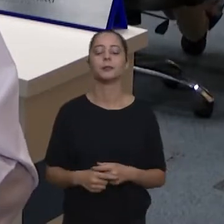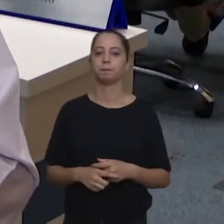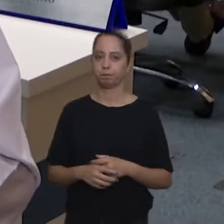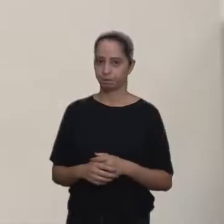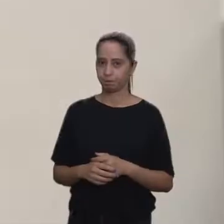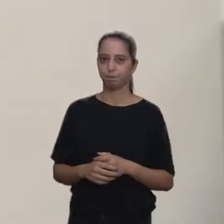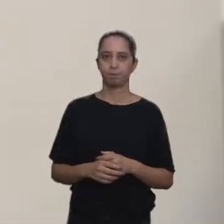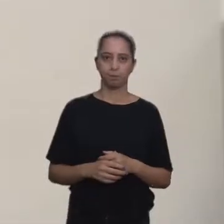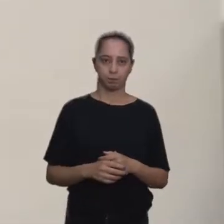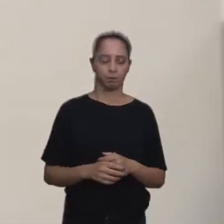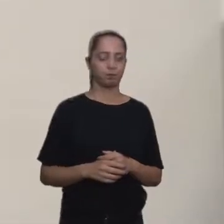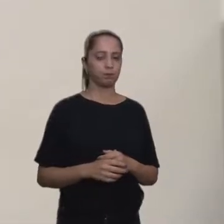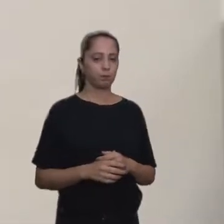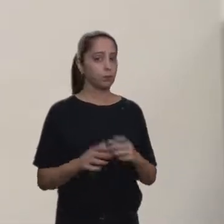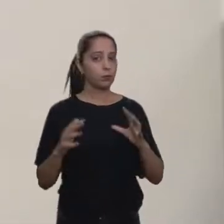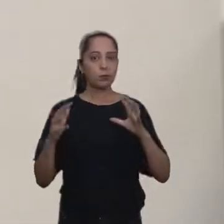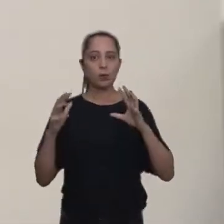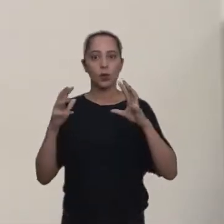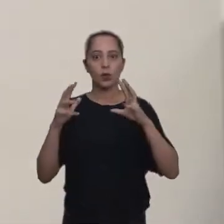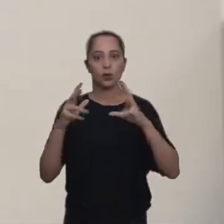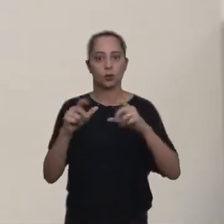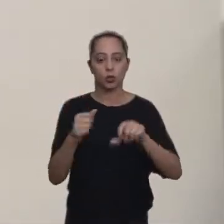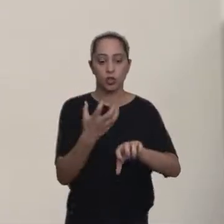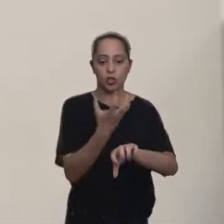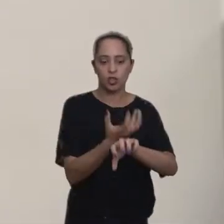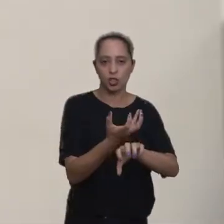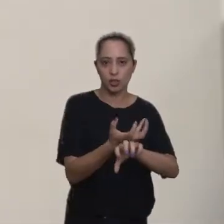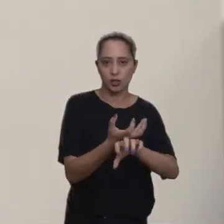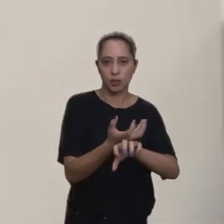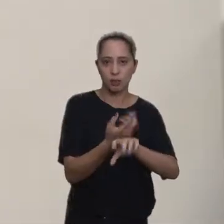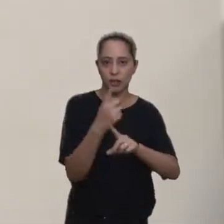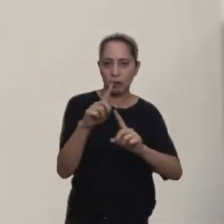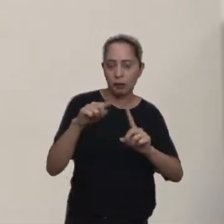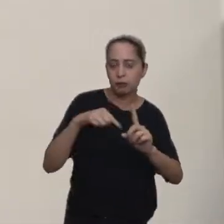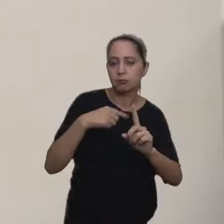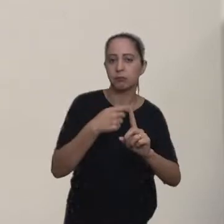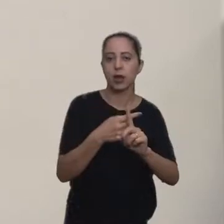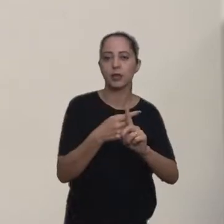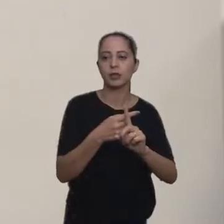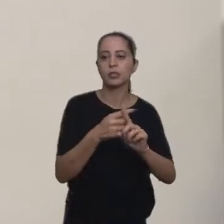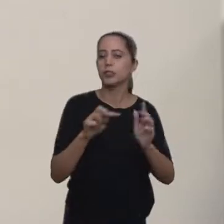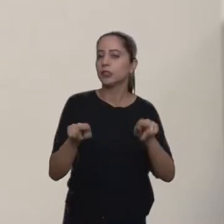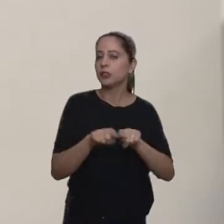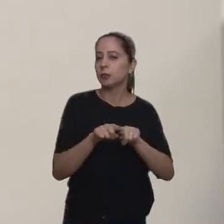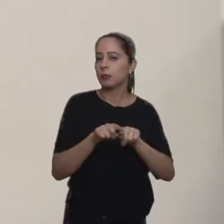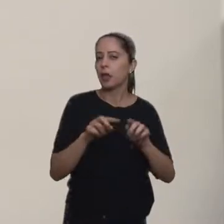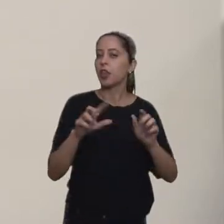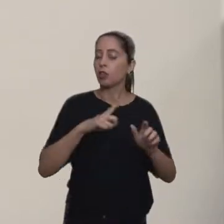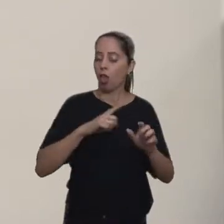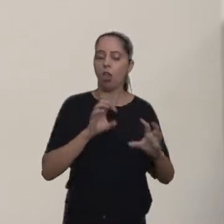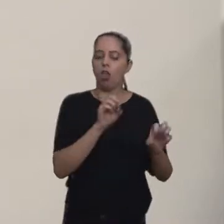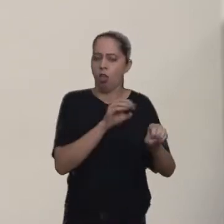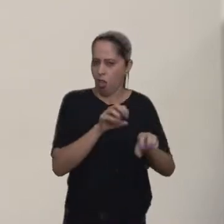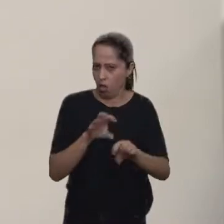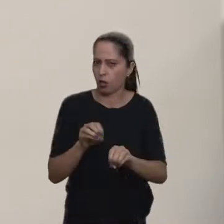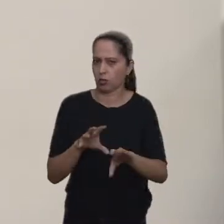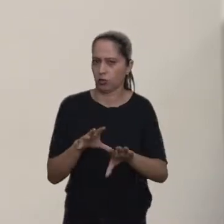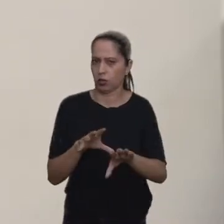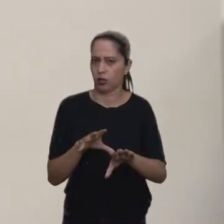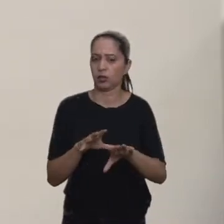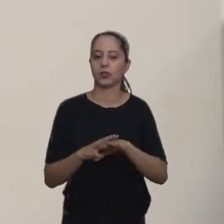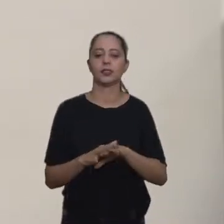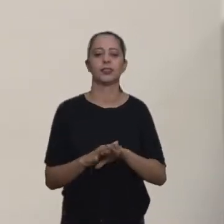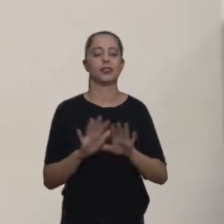nossa cidade. Toda disciplina extracurricular, ela traz consigo um pedacinho de educação, né?